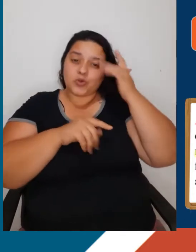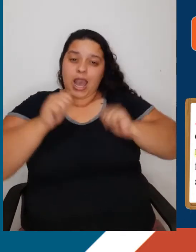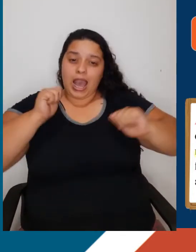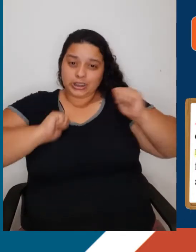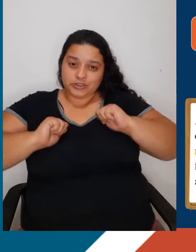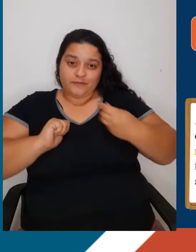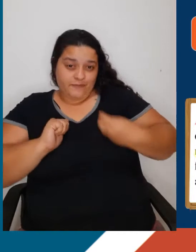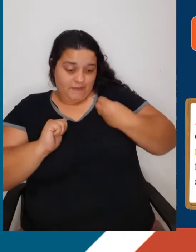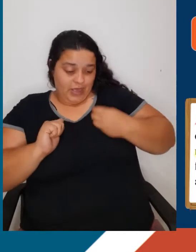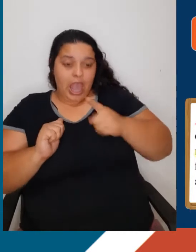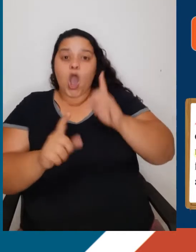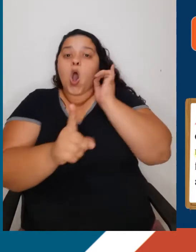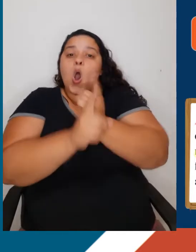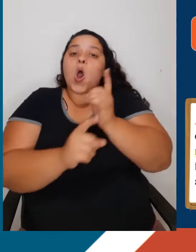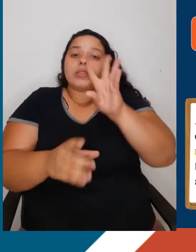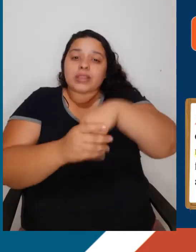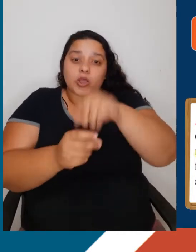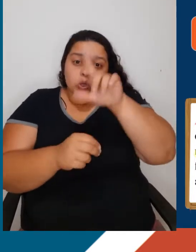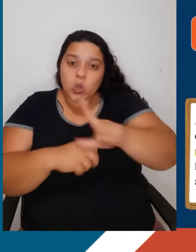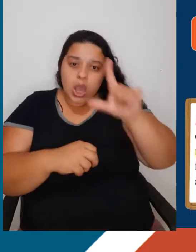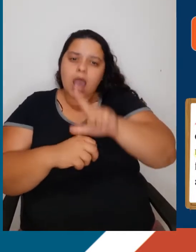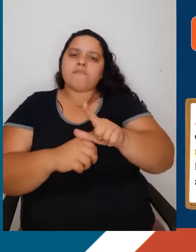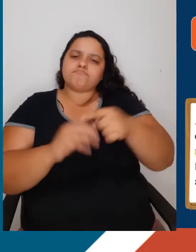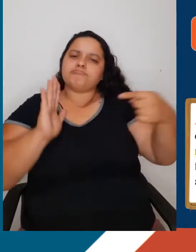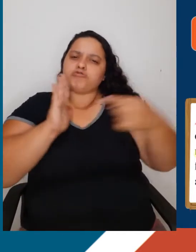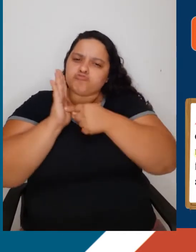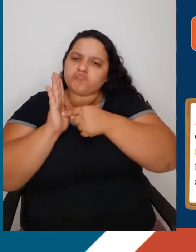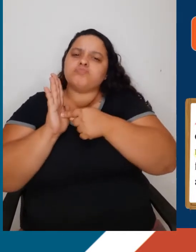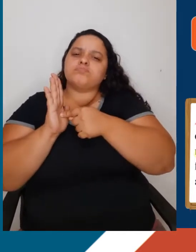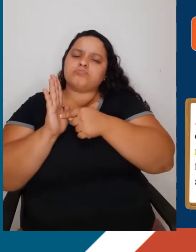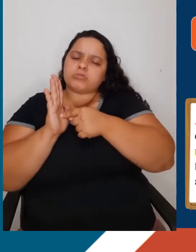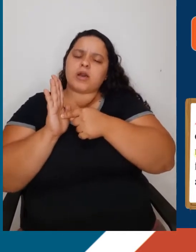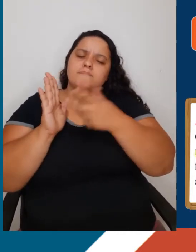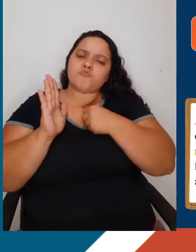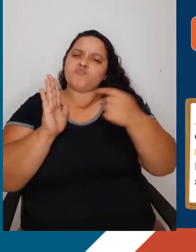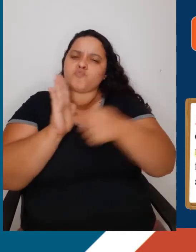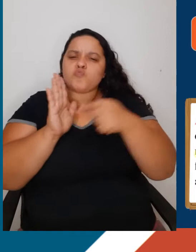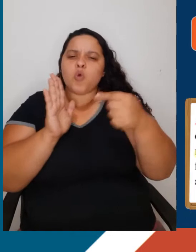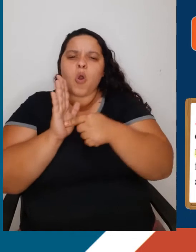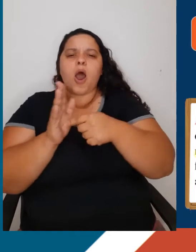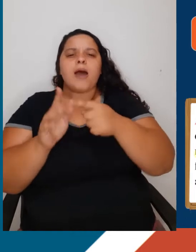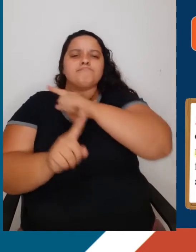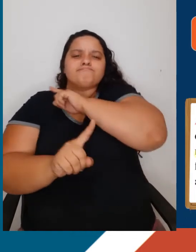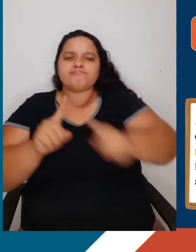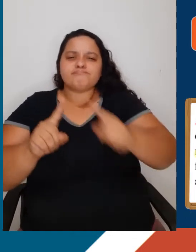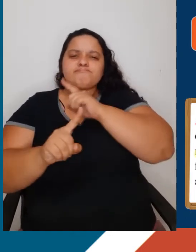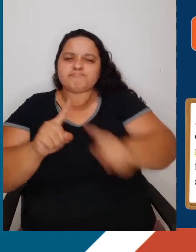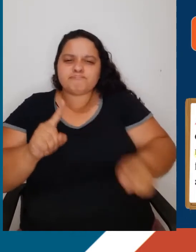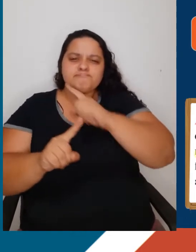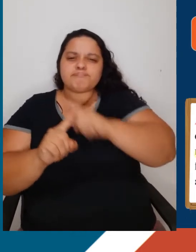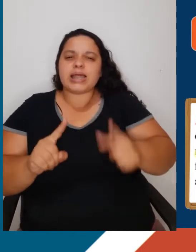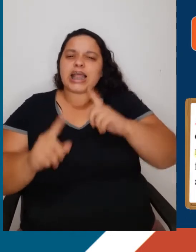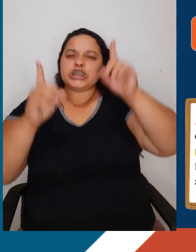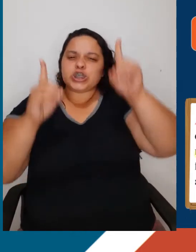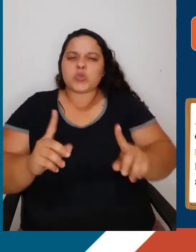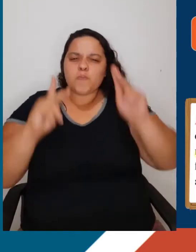período encontraram na literatura uma forma de denunciar, agora sem censura, as diversas violações dos direitos humanos